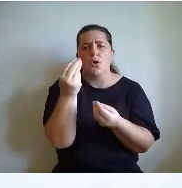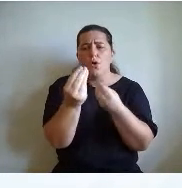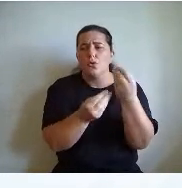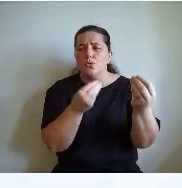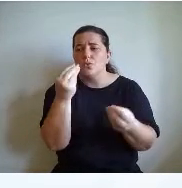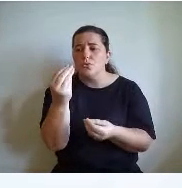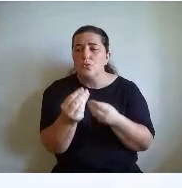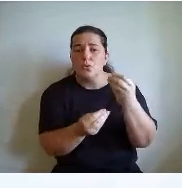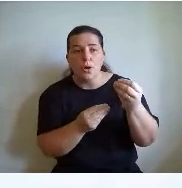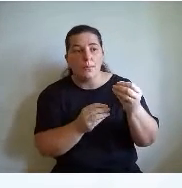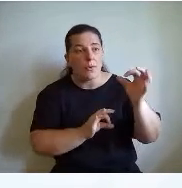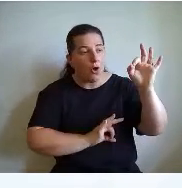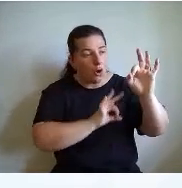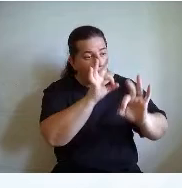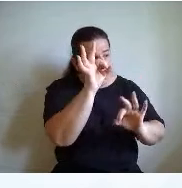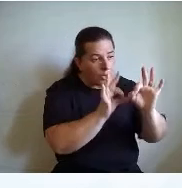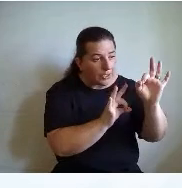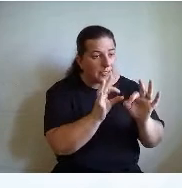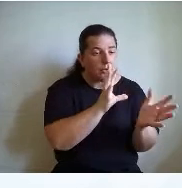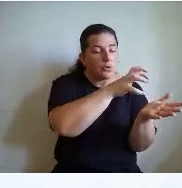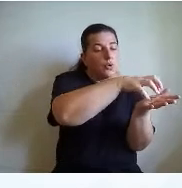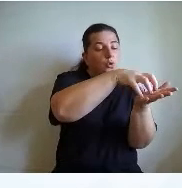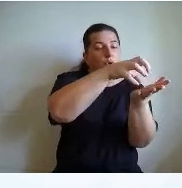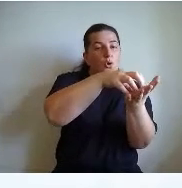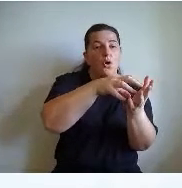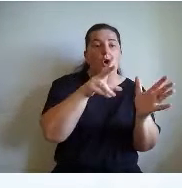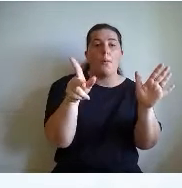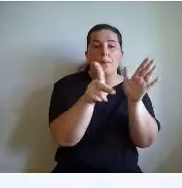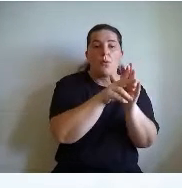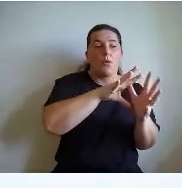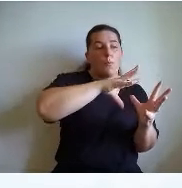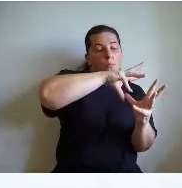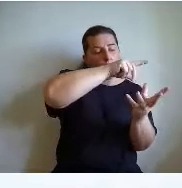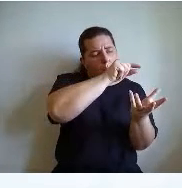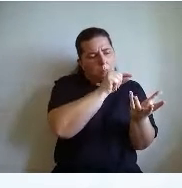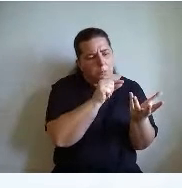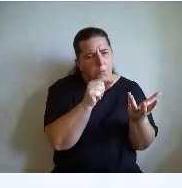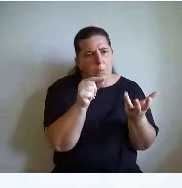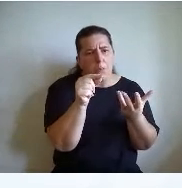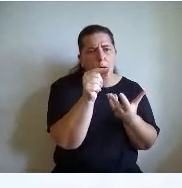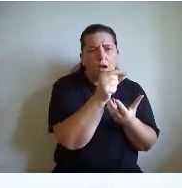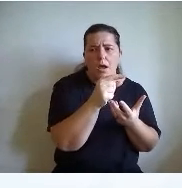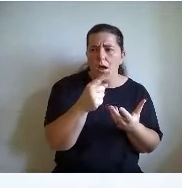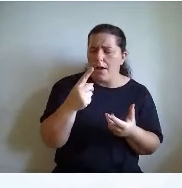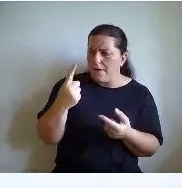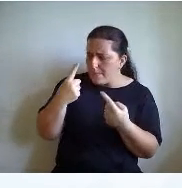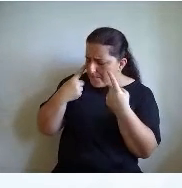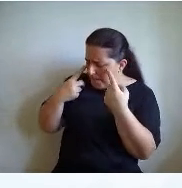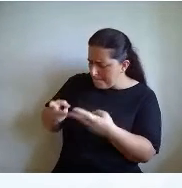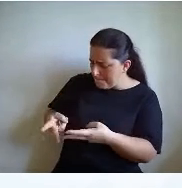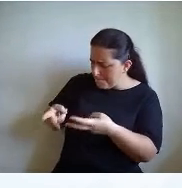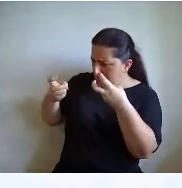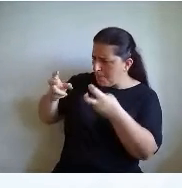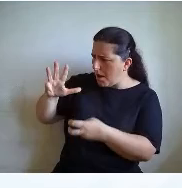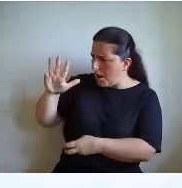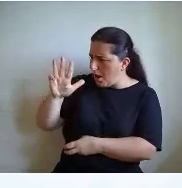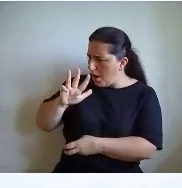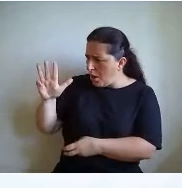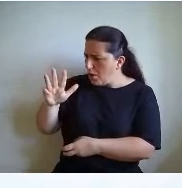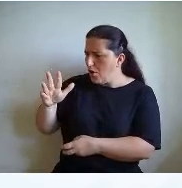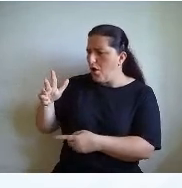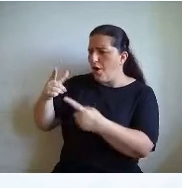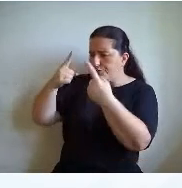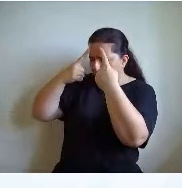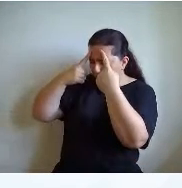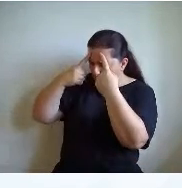organismos internacionais, daquilo que a gente poderia ver, da aberração que a gente via em relação à violação de